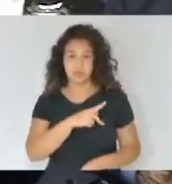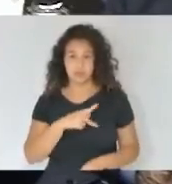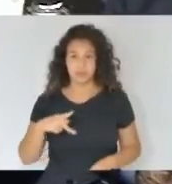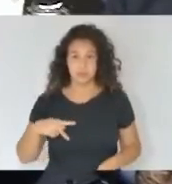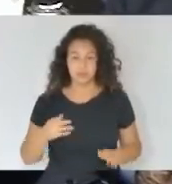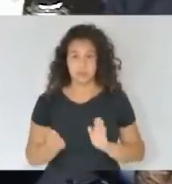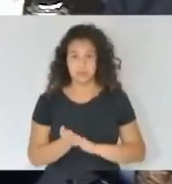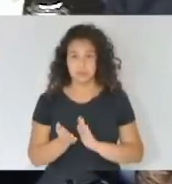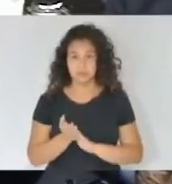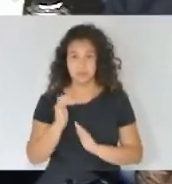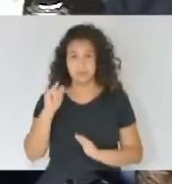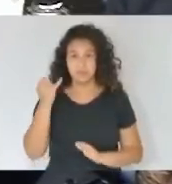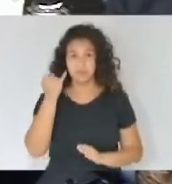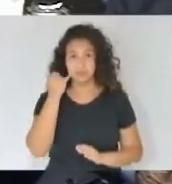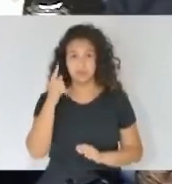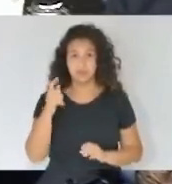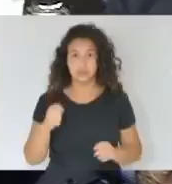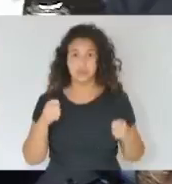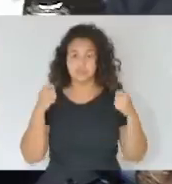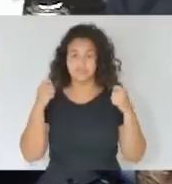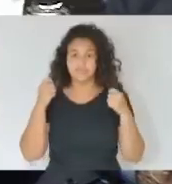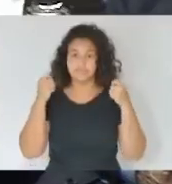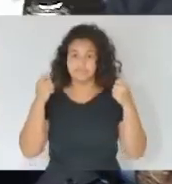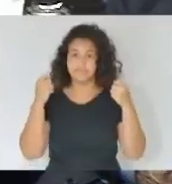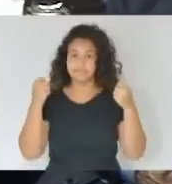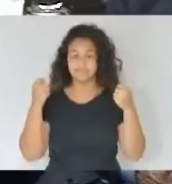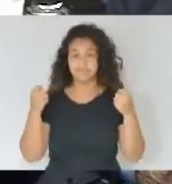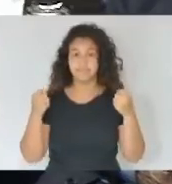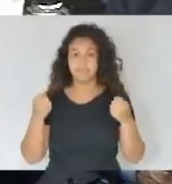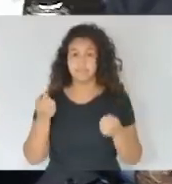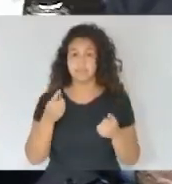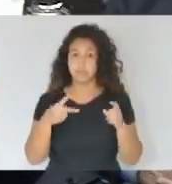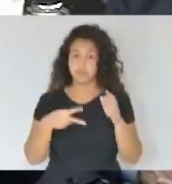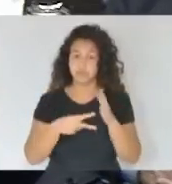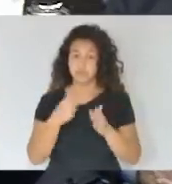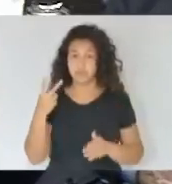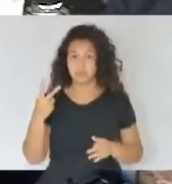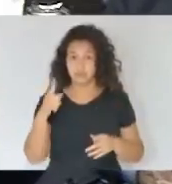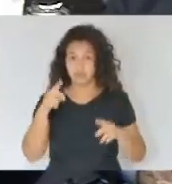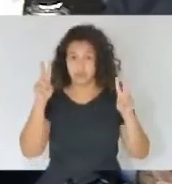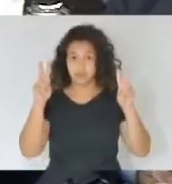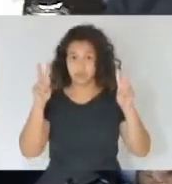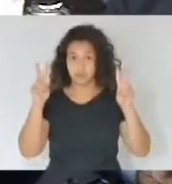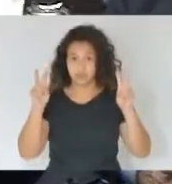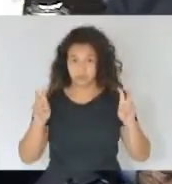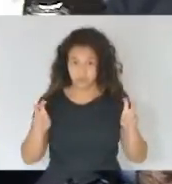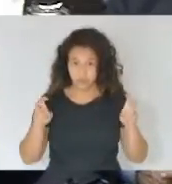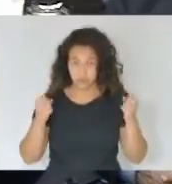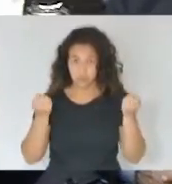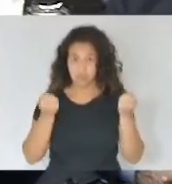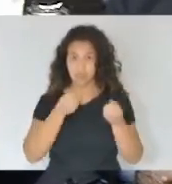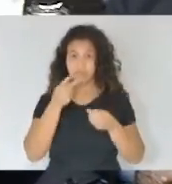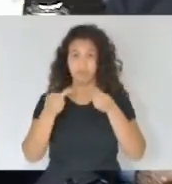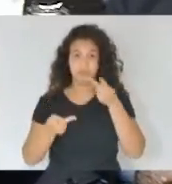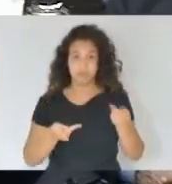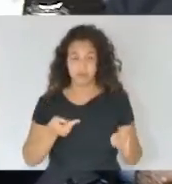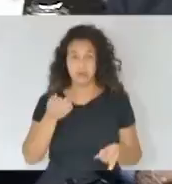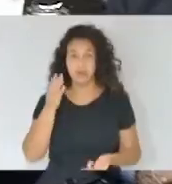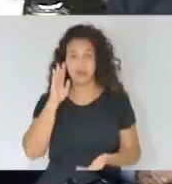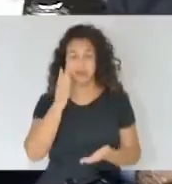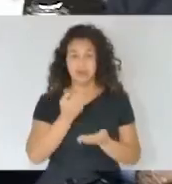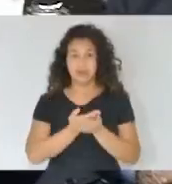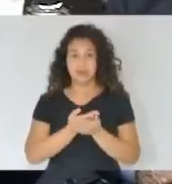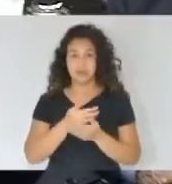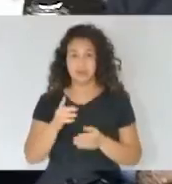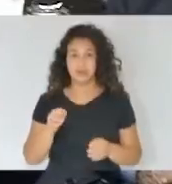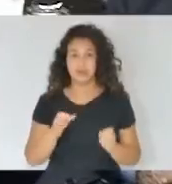deputado Gessé, por levantar essa bandeira. Já é a segunda vez que o senhor fala sobre isso. E acreditamos que a segurança pública de Forquilhinha é